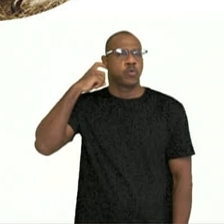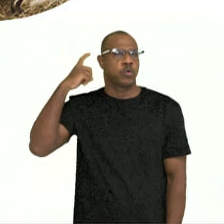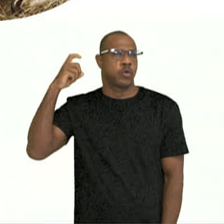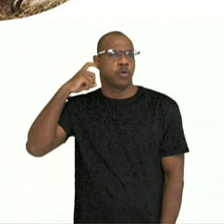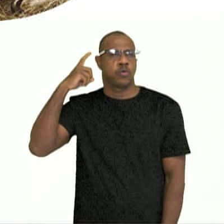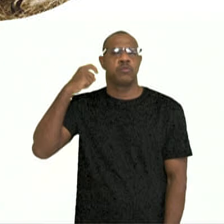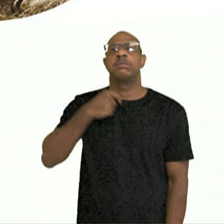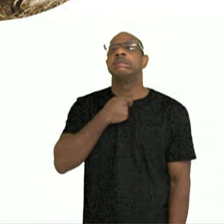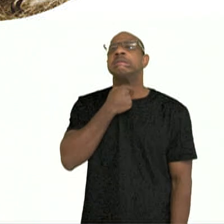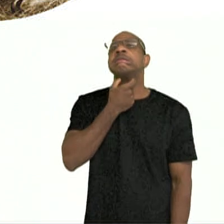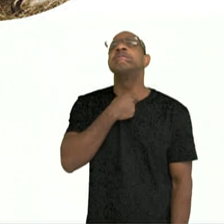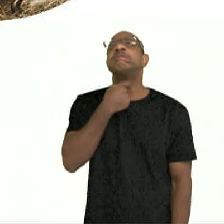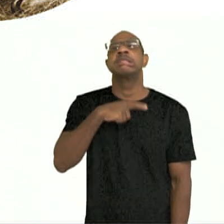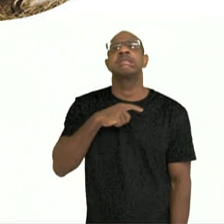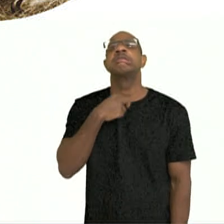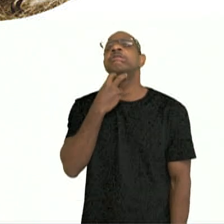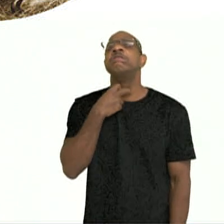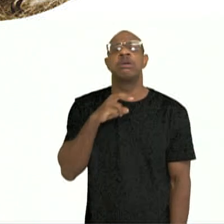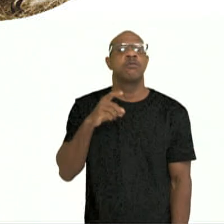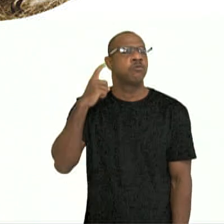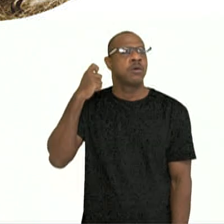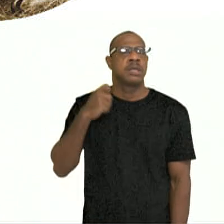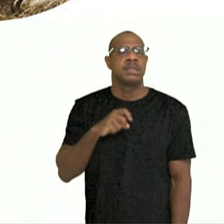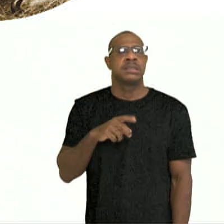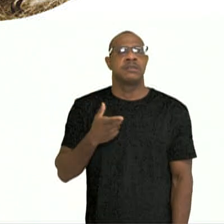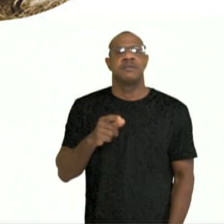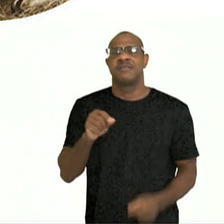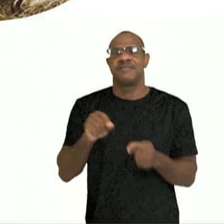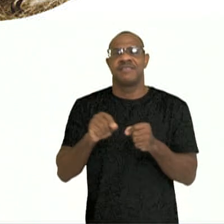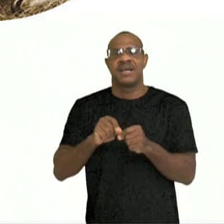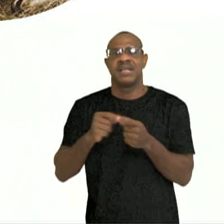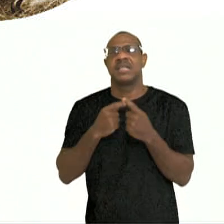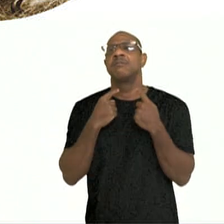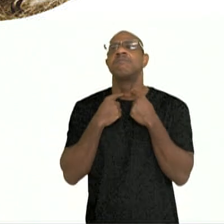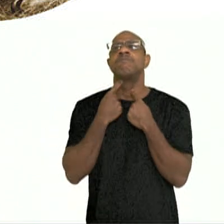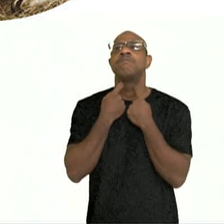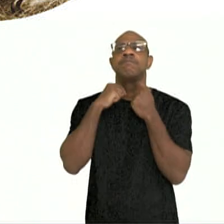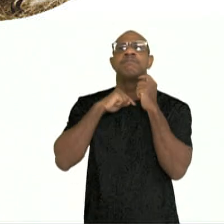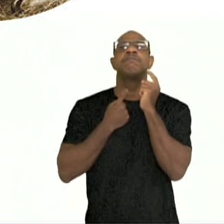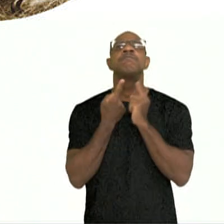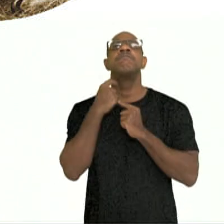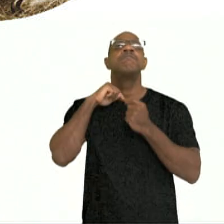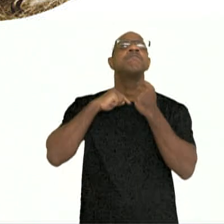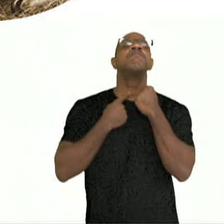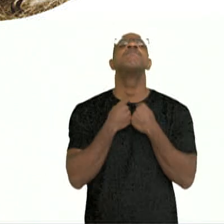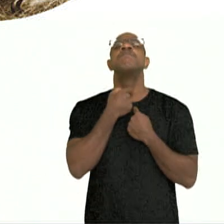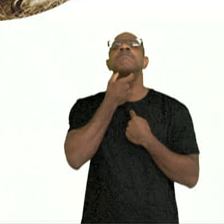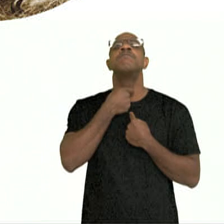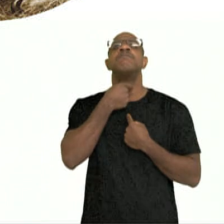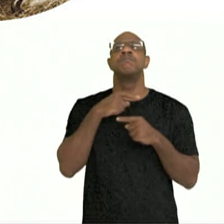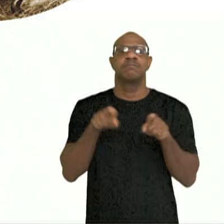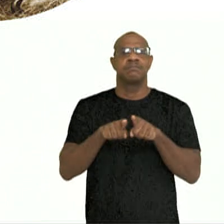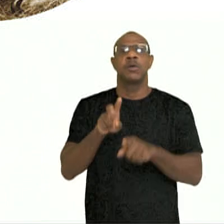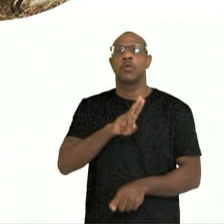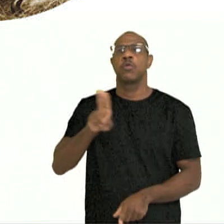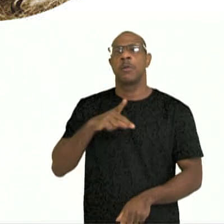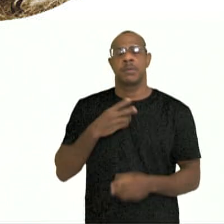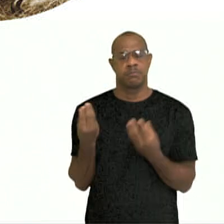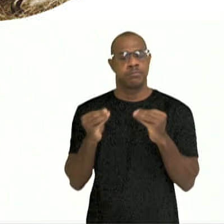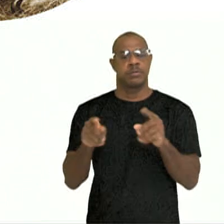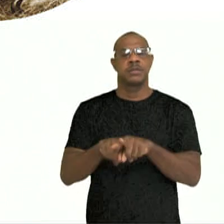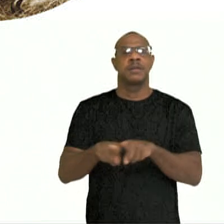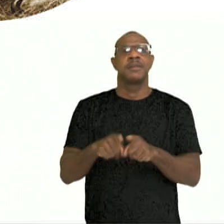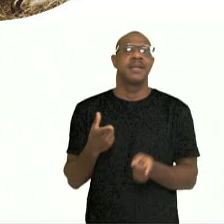forma que o homem se comunicava através de interjeições. Interjeições é o nome que a gente dá a essas palavrinhas